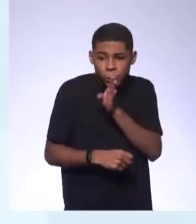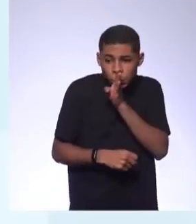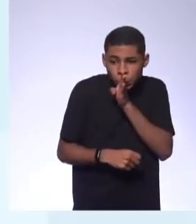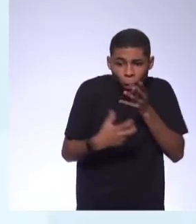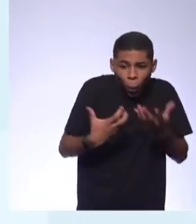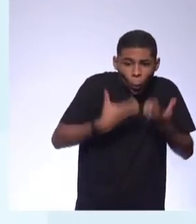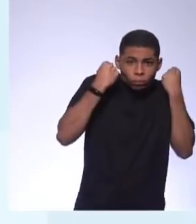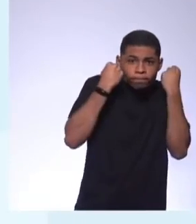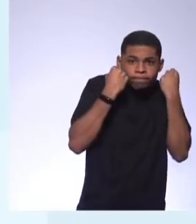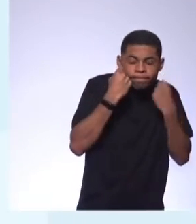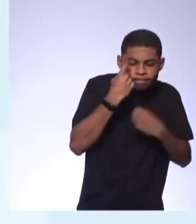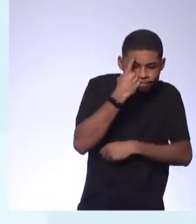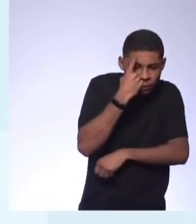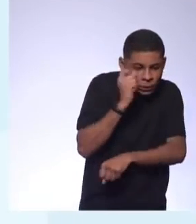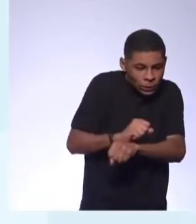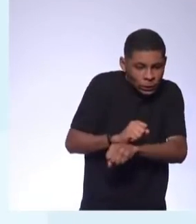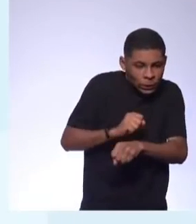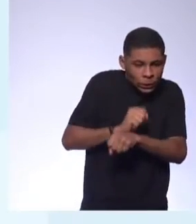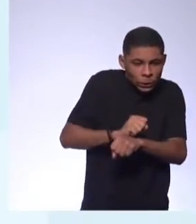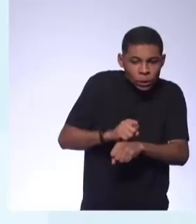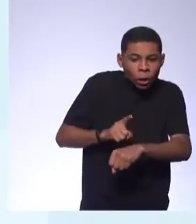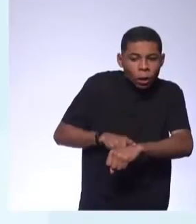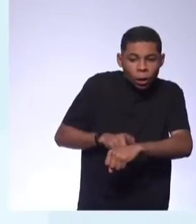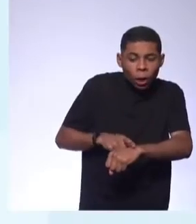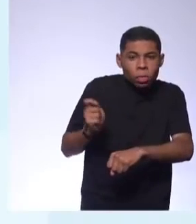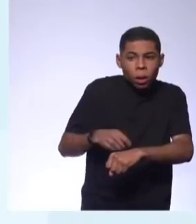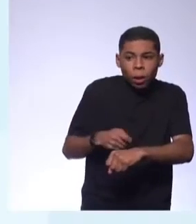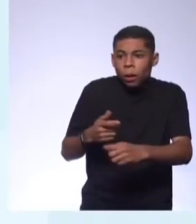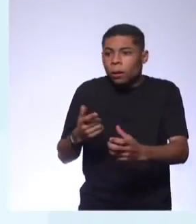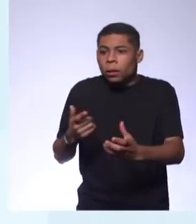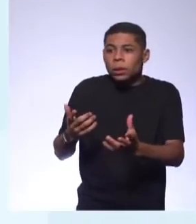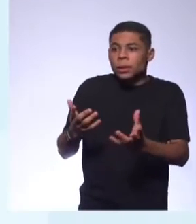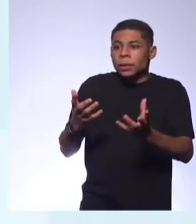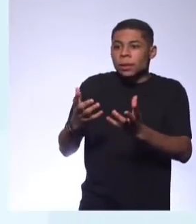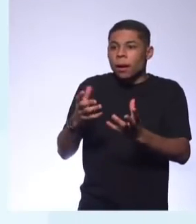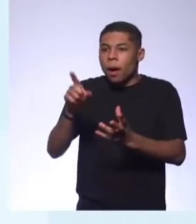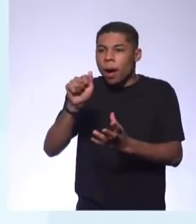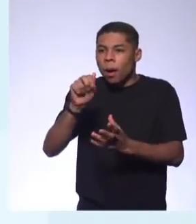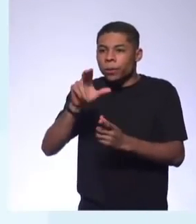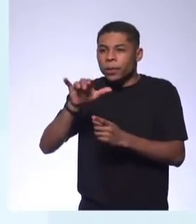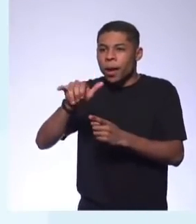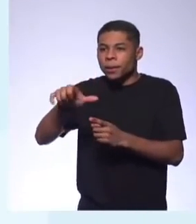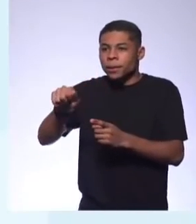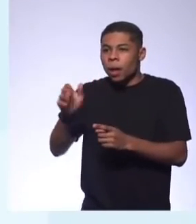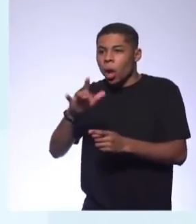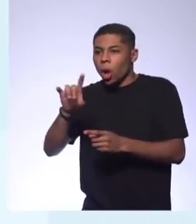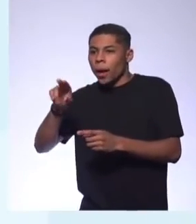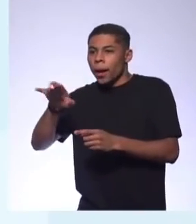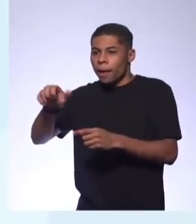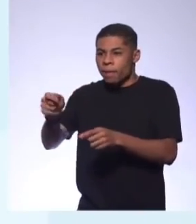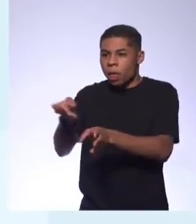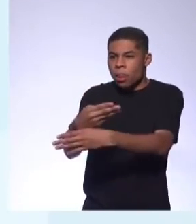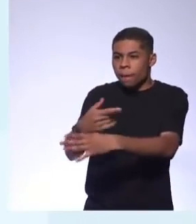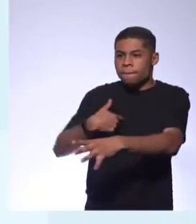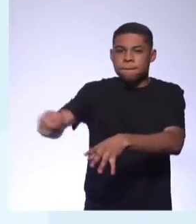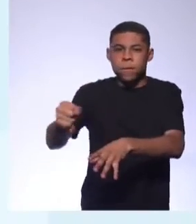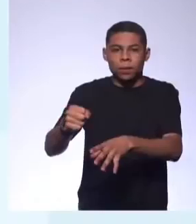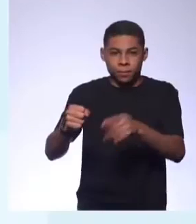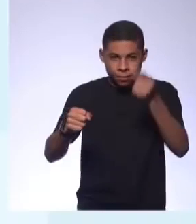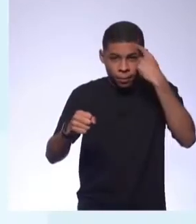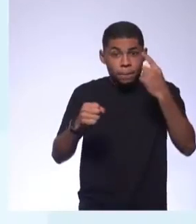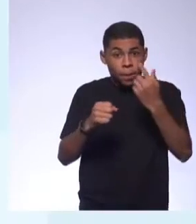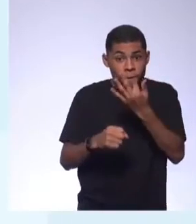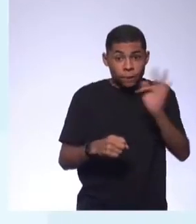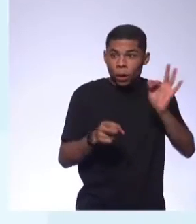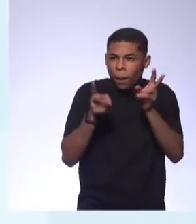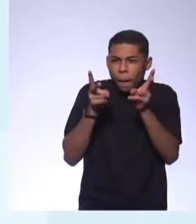quietinha, aguardando o momento correto de tomar a Alsácia-Lorena. Quando os franceses percebem